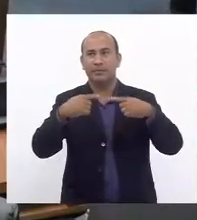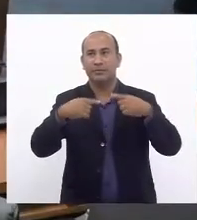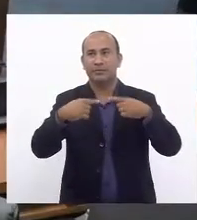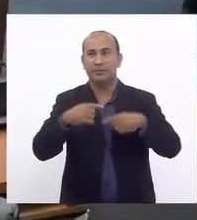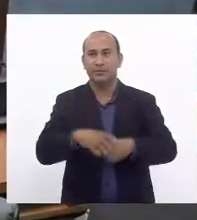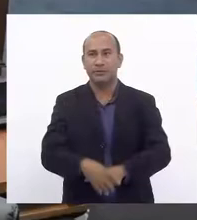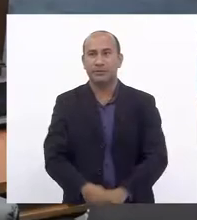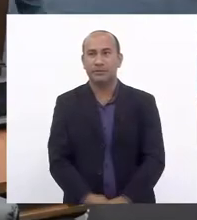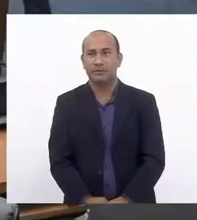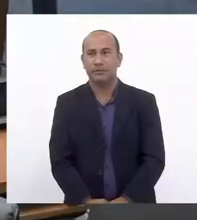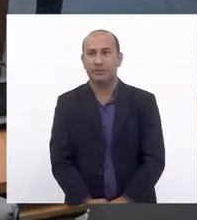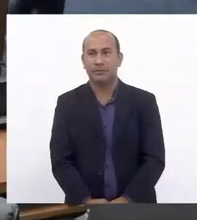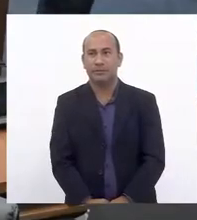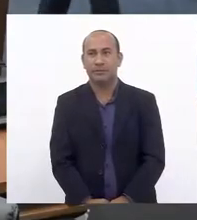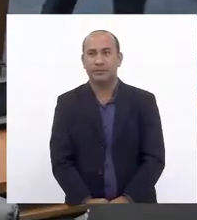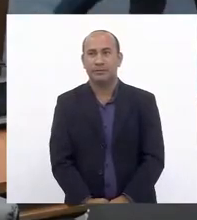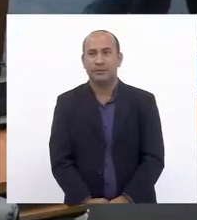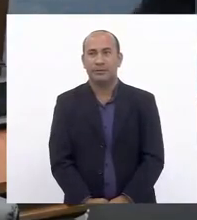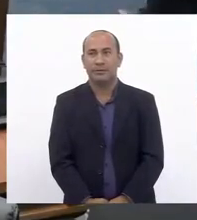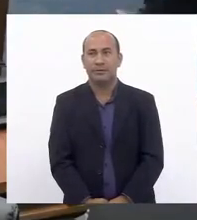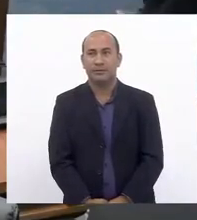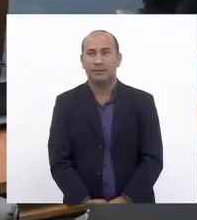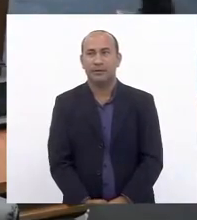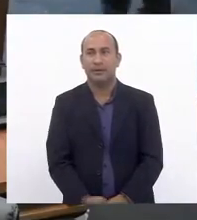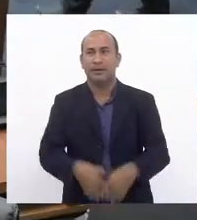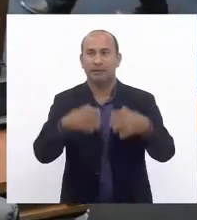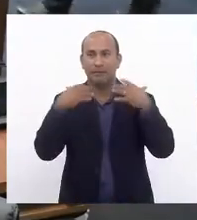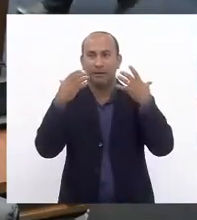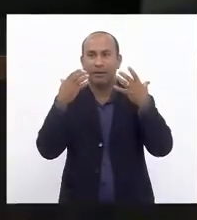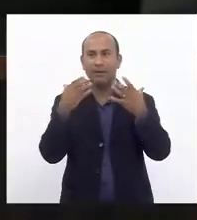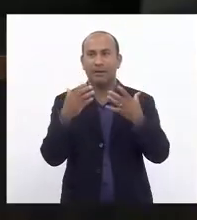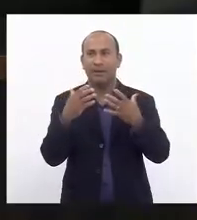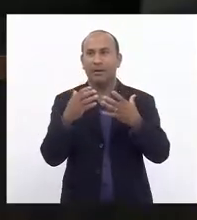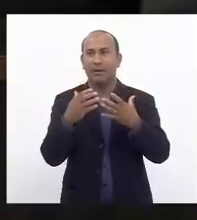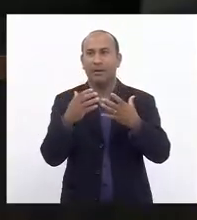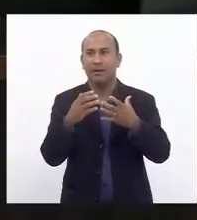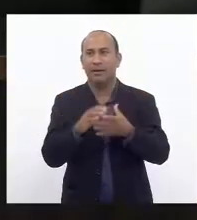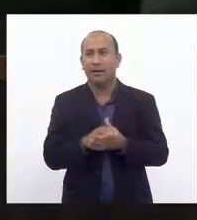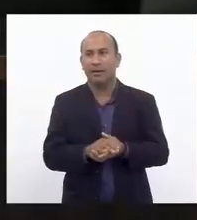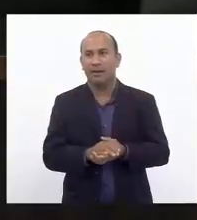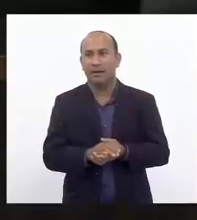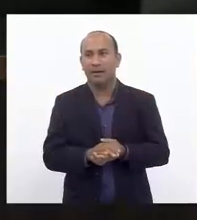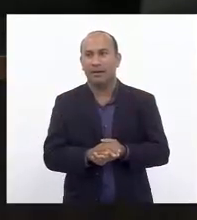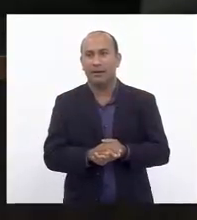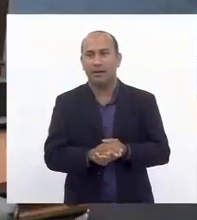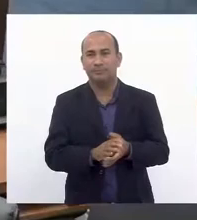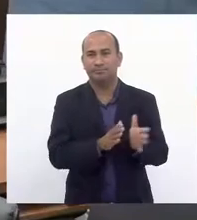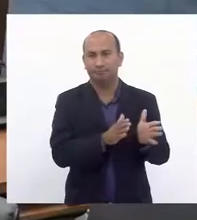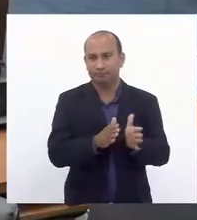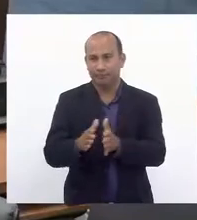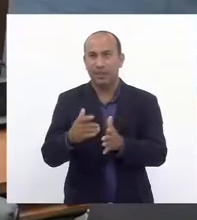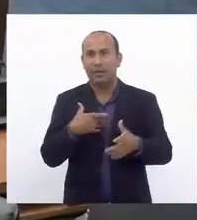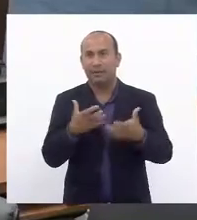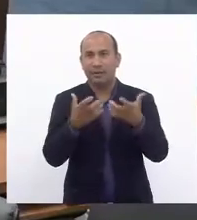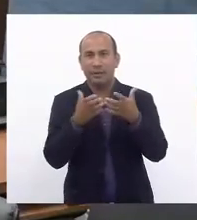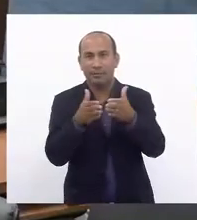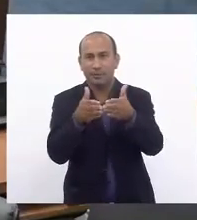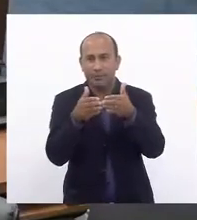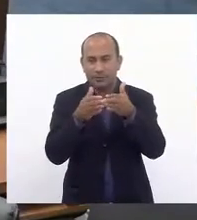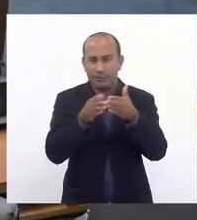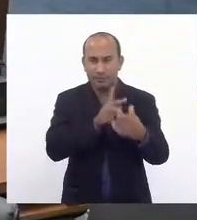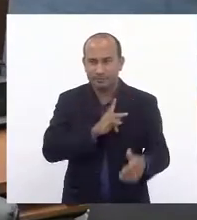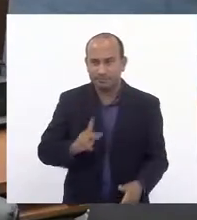Para discutir. Rainha da Zona Oeste. Márcio Pacheco e Márcio Gualberto. Por questão de ordem, presidente, eu queria solicitar a Vossa